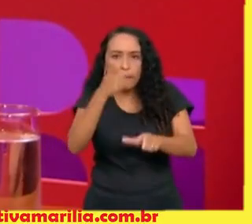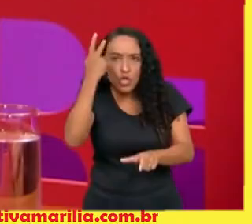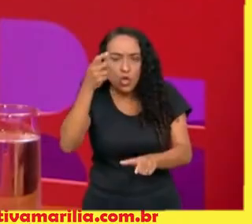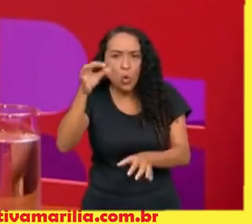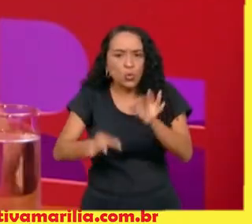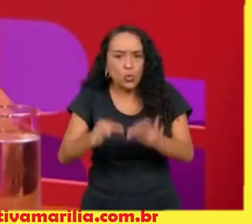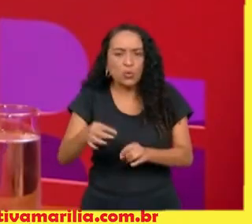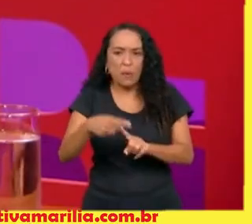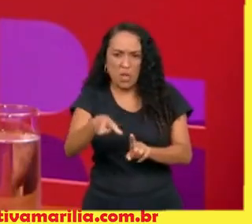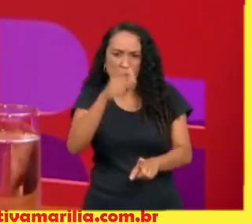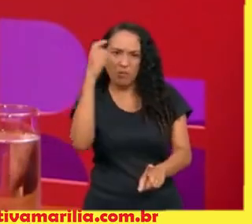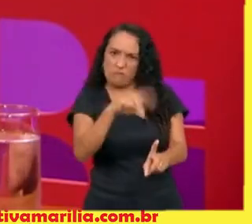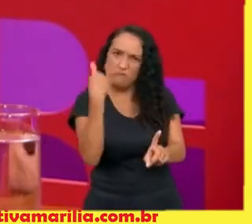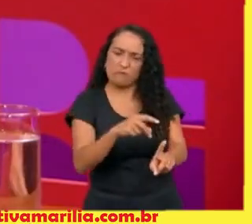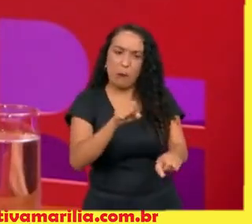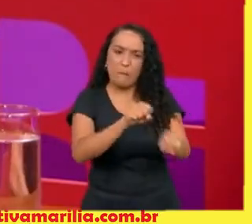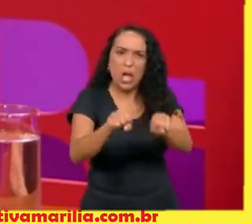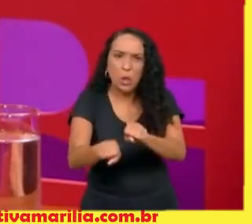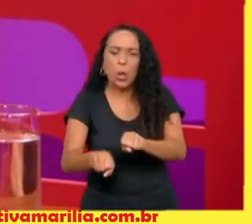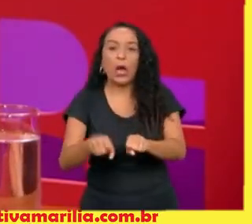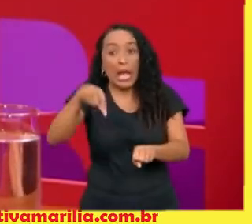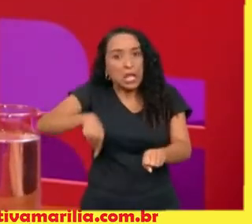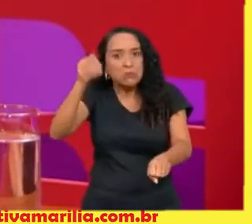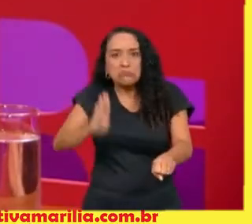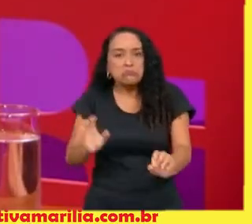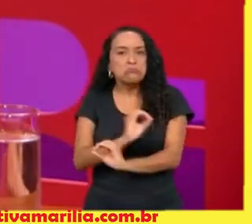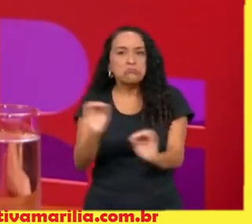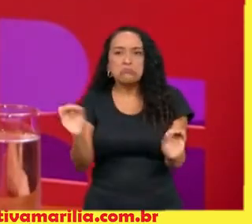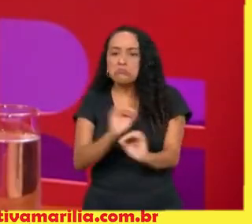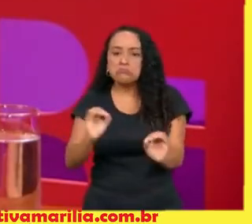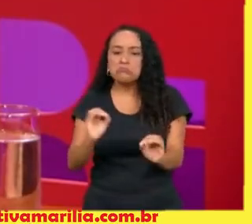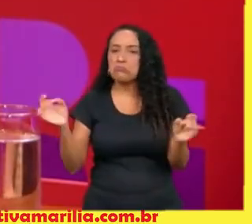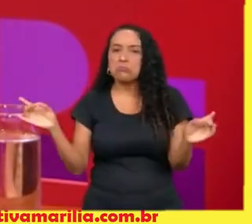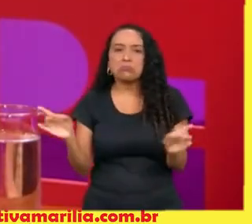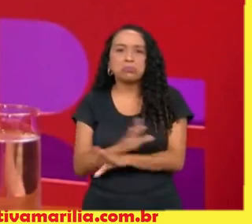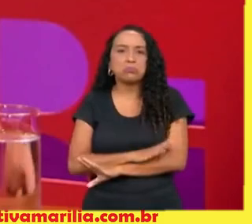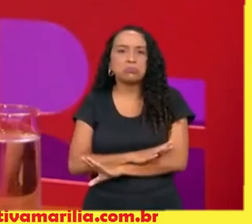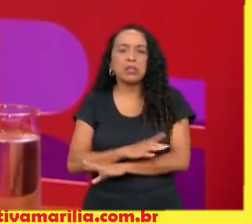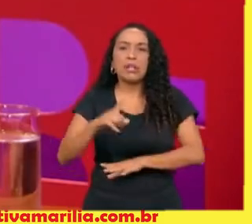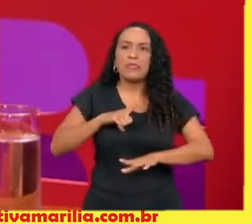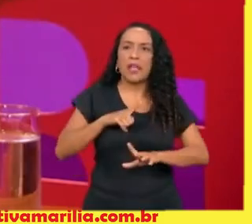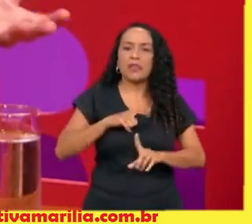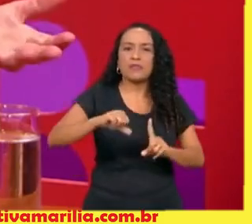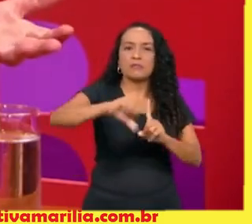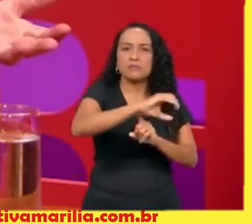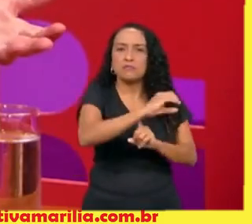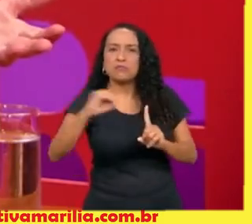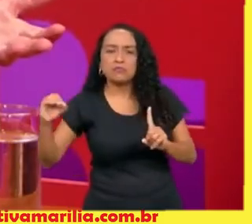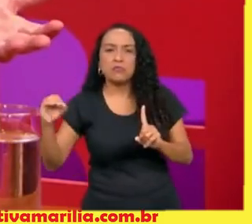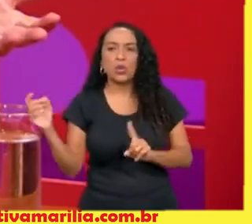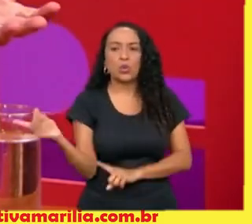que torturaram, que assassinaram. E aqui no Brasil não, passou, sim, teve uma anistia dos dois lados.